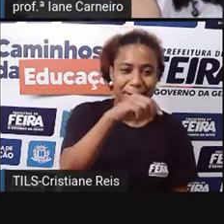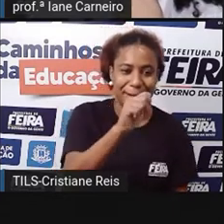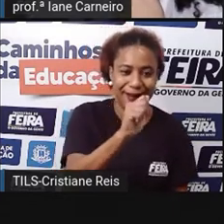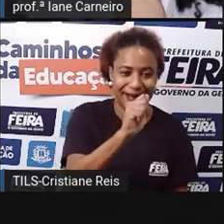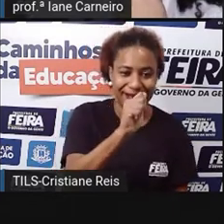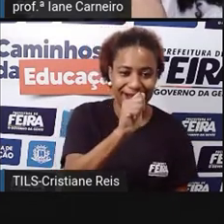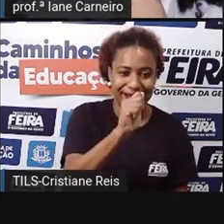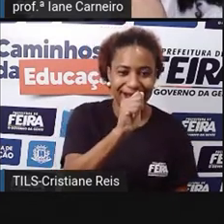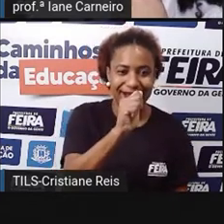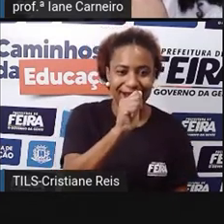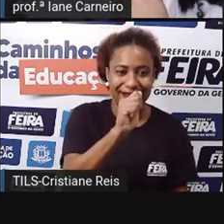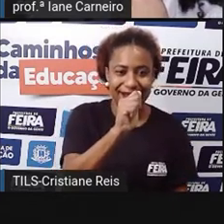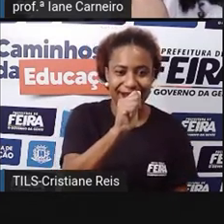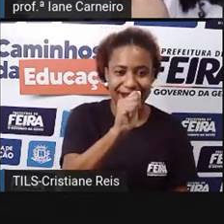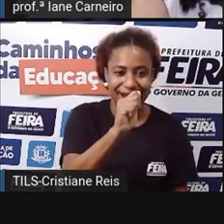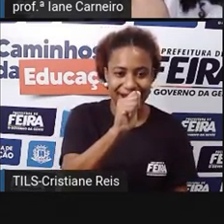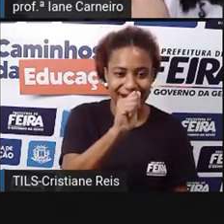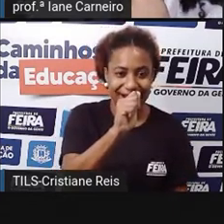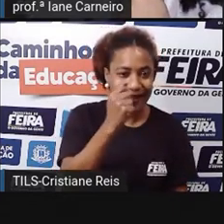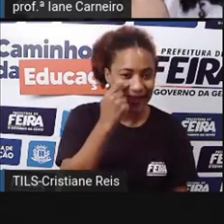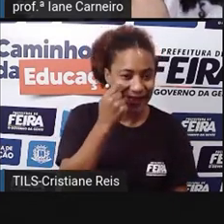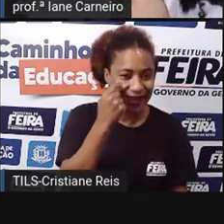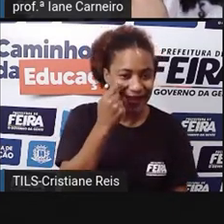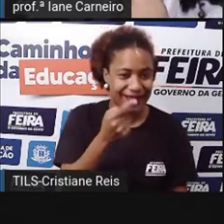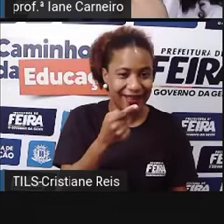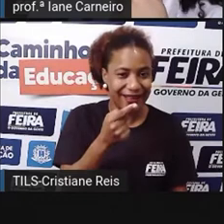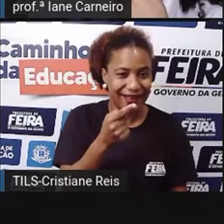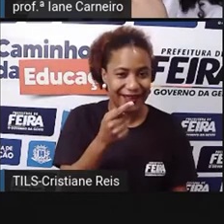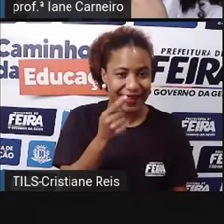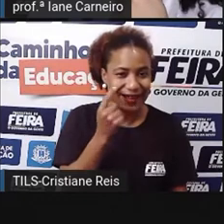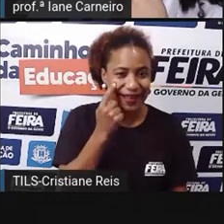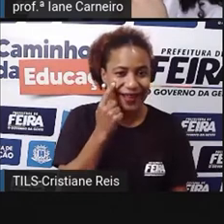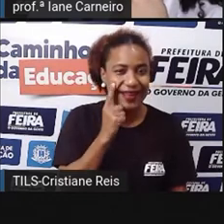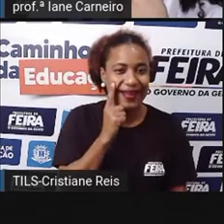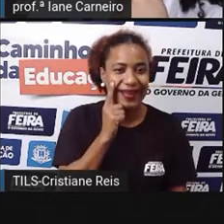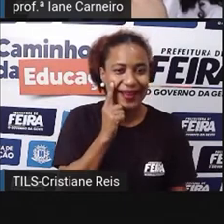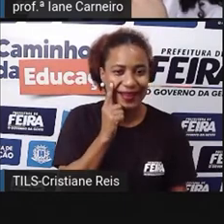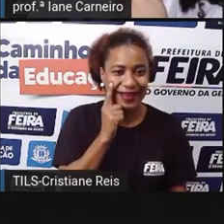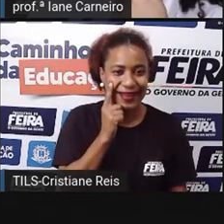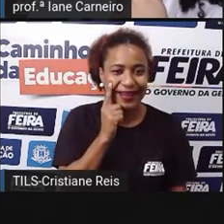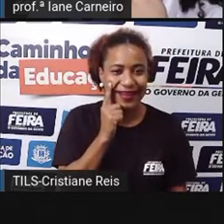ver que palavra vai se transformar. Deixa eu mudar aqui a cor.